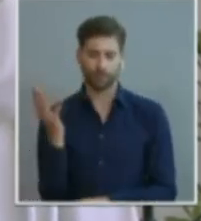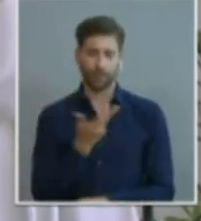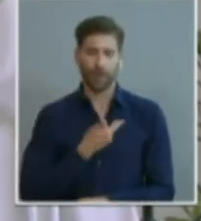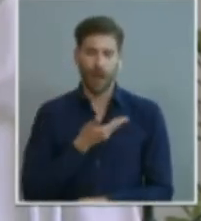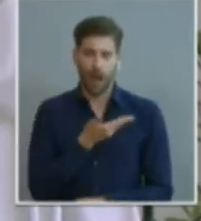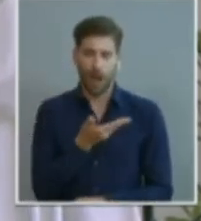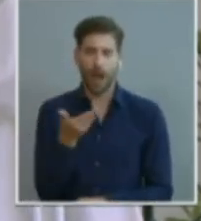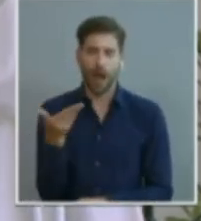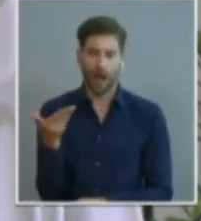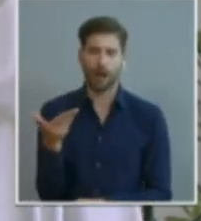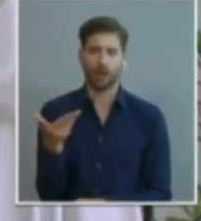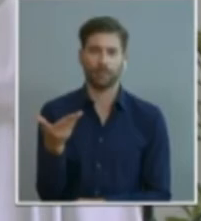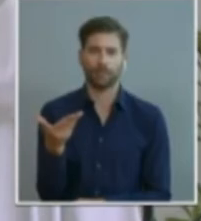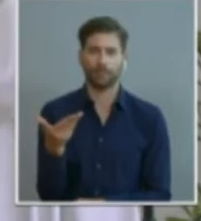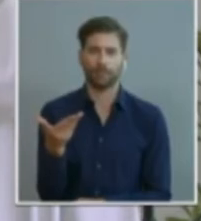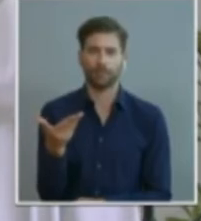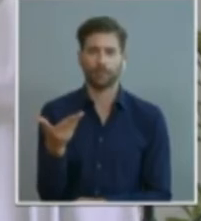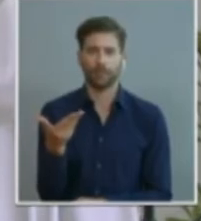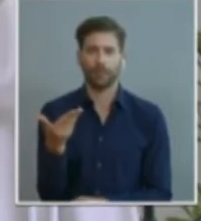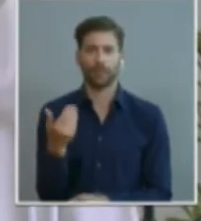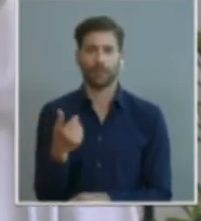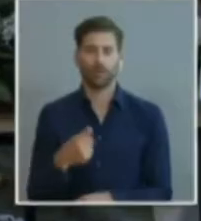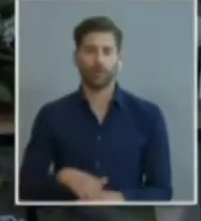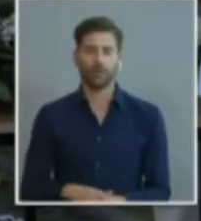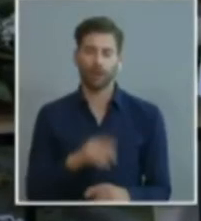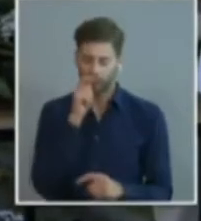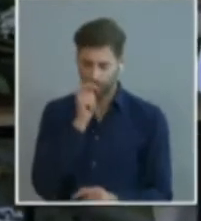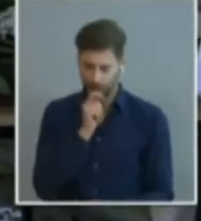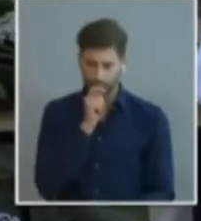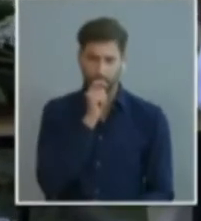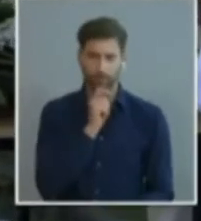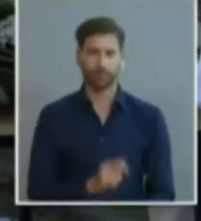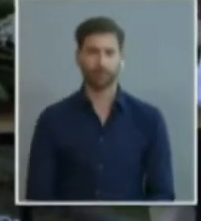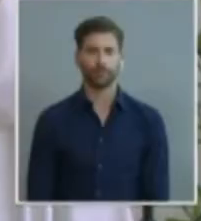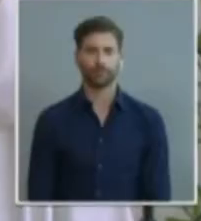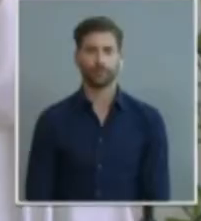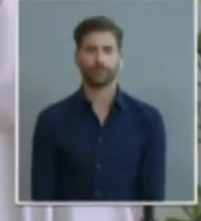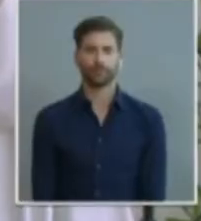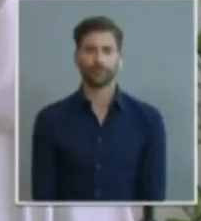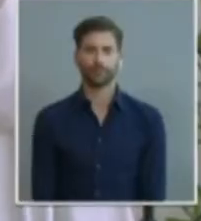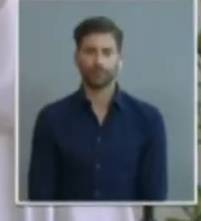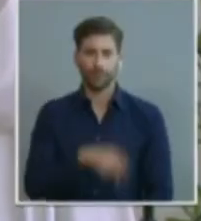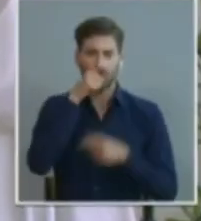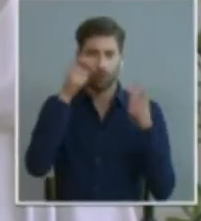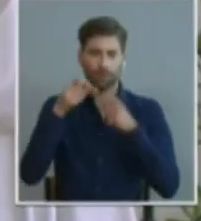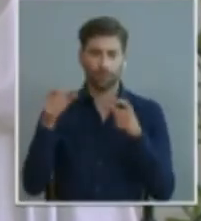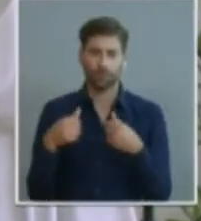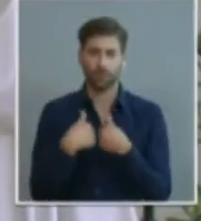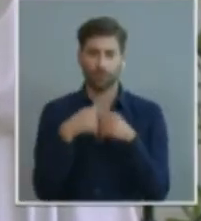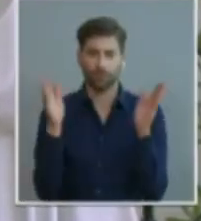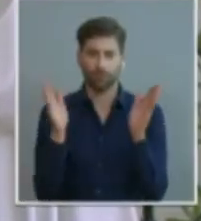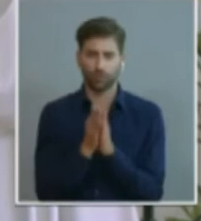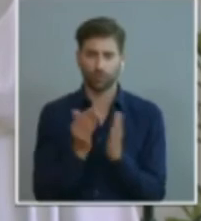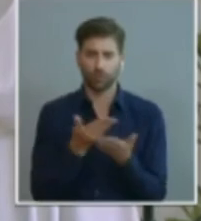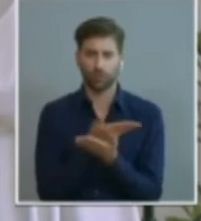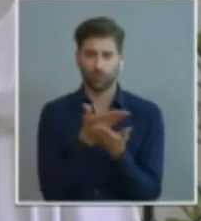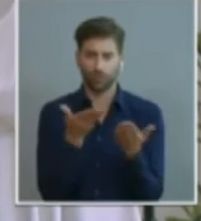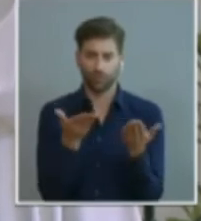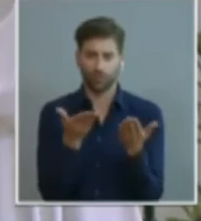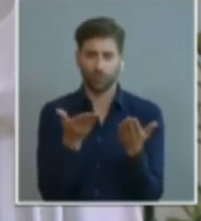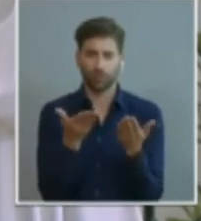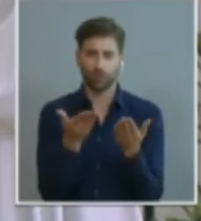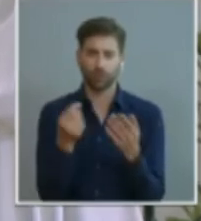qual recebestes o Autor da vida. Amém. Amém. A todos vós, que hoje vos